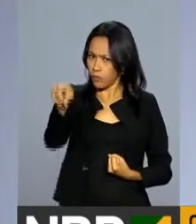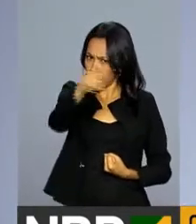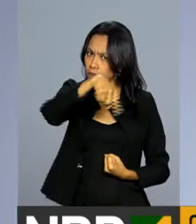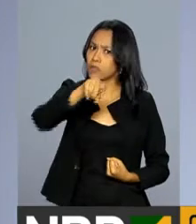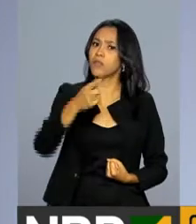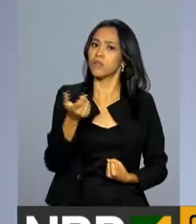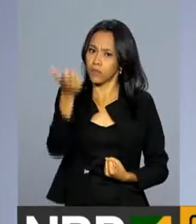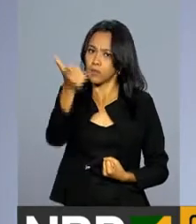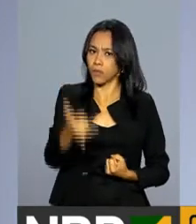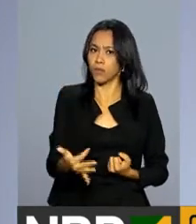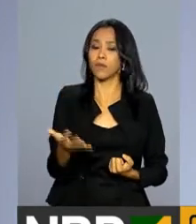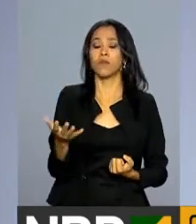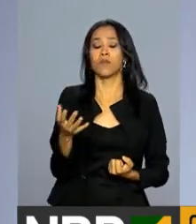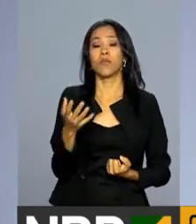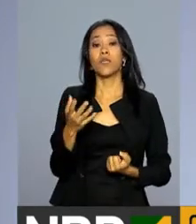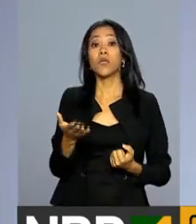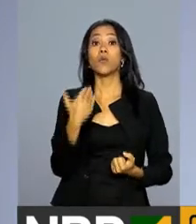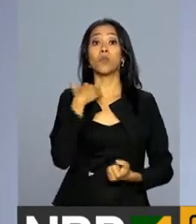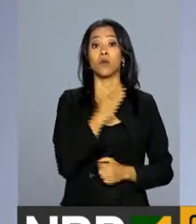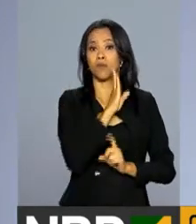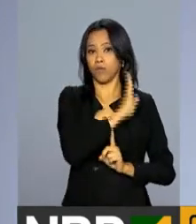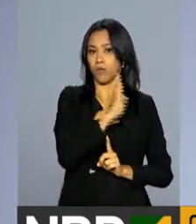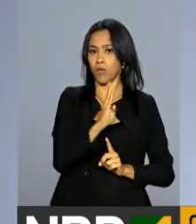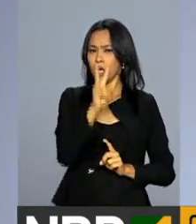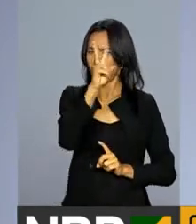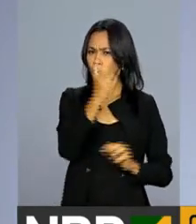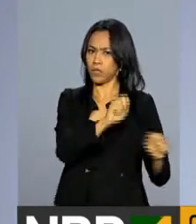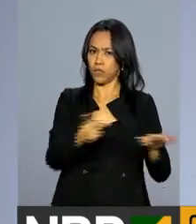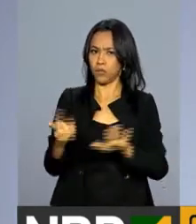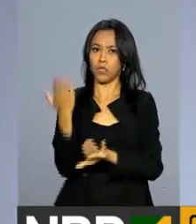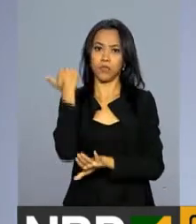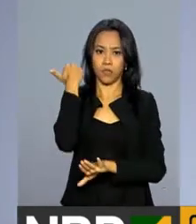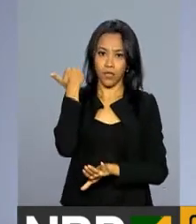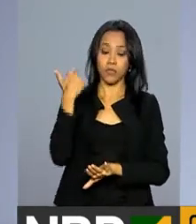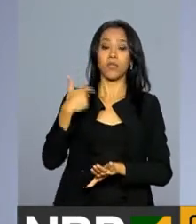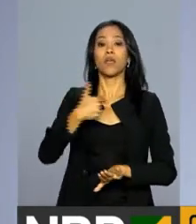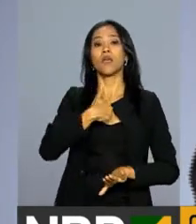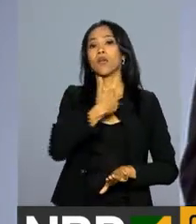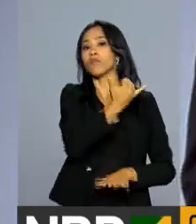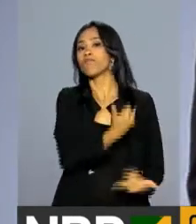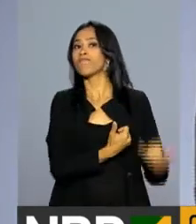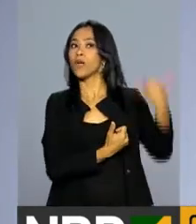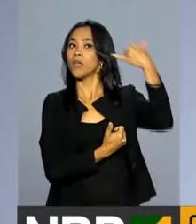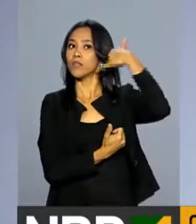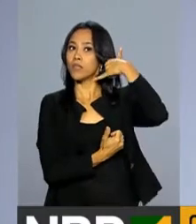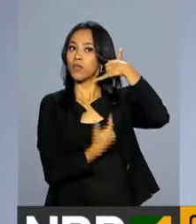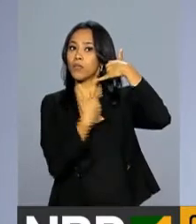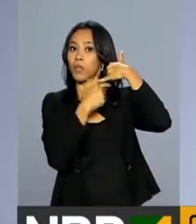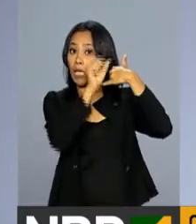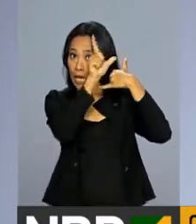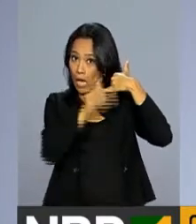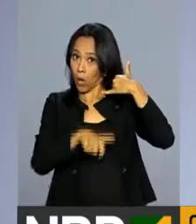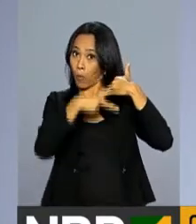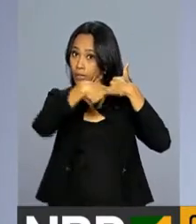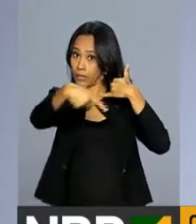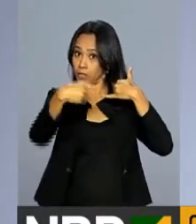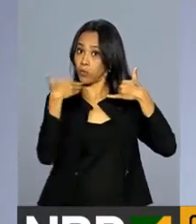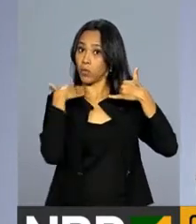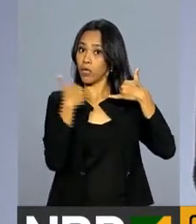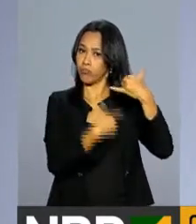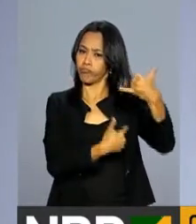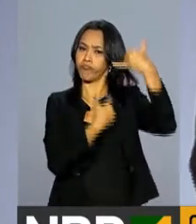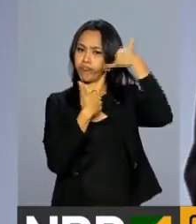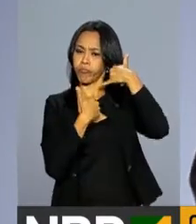a o banco do brasil há duas semanas atrás eu recebo um telefonema do caffarelli presidente do banco do brasil